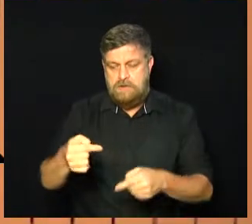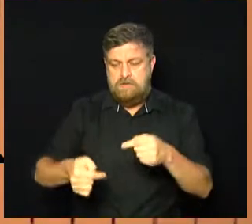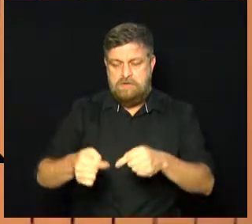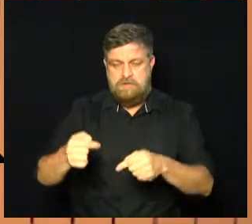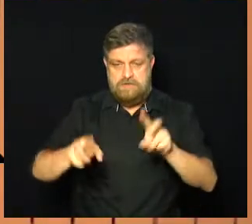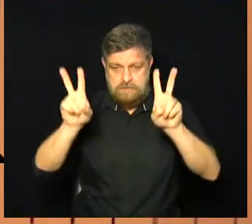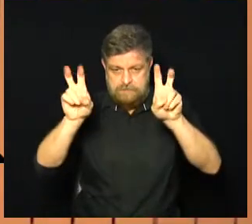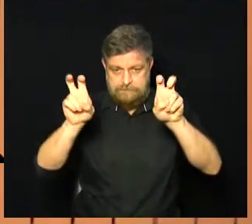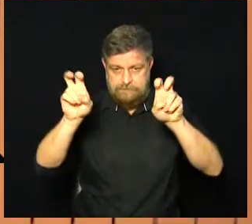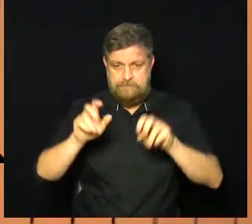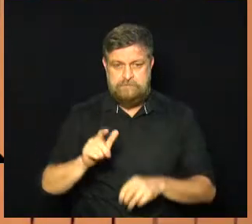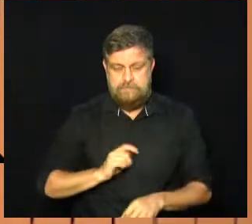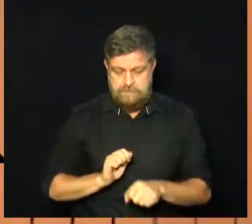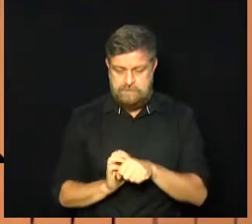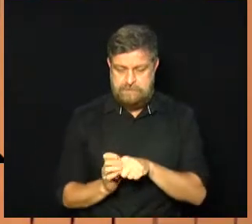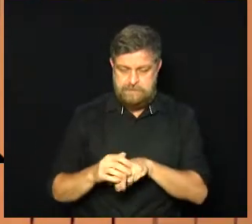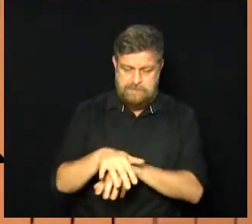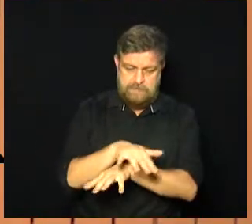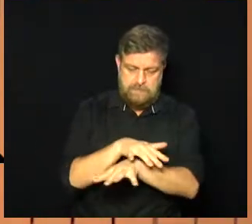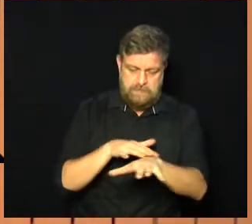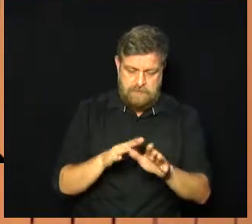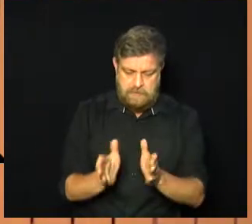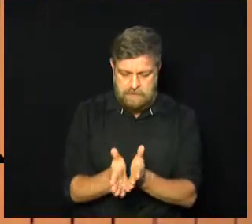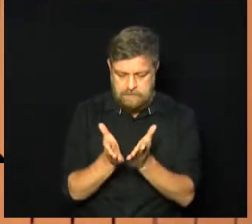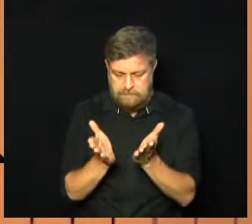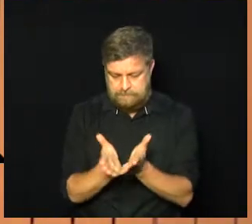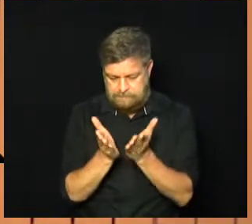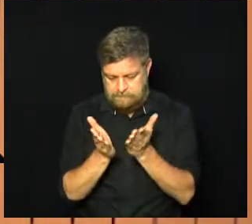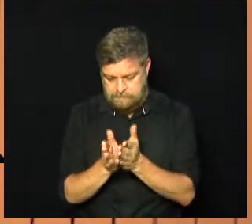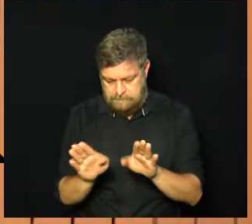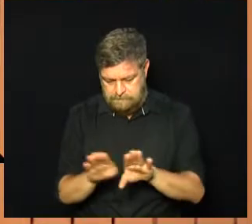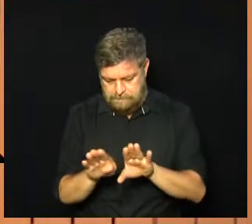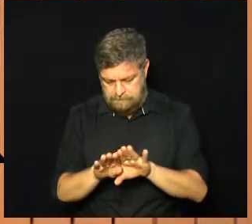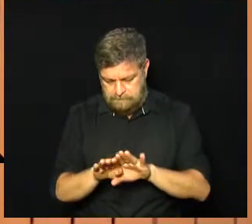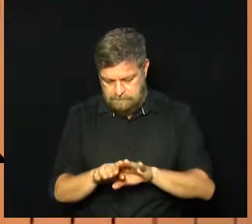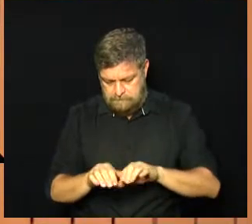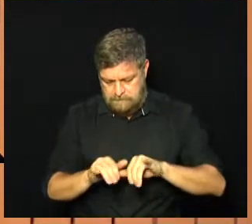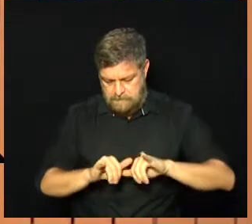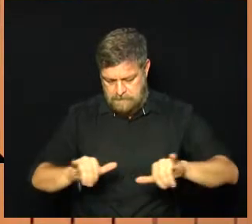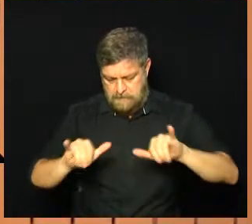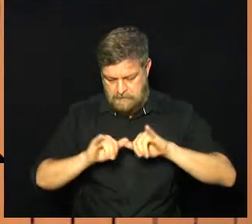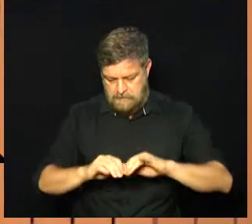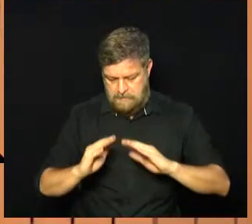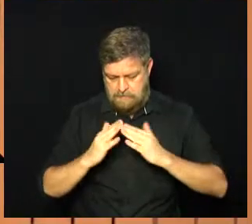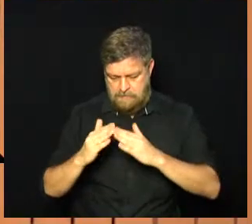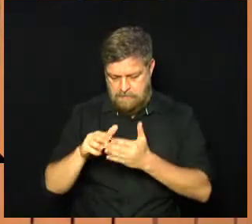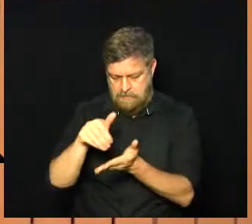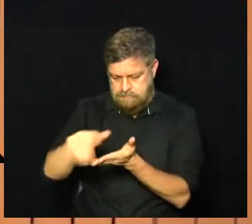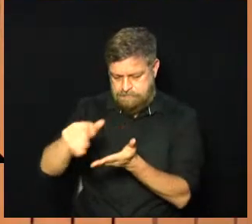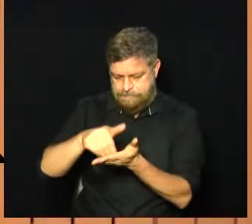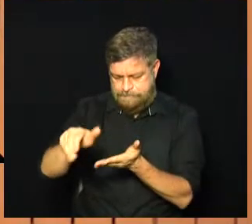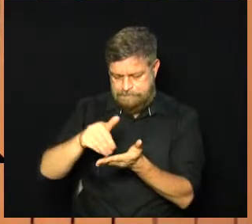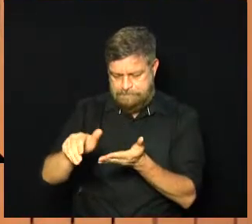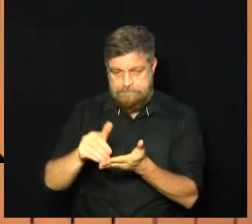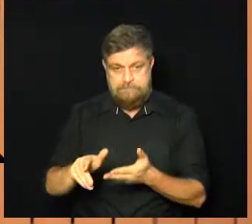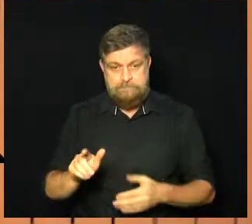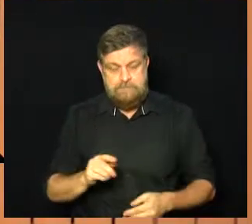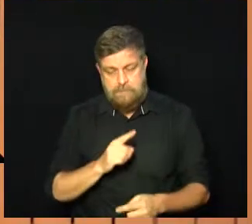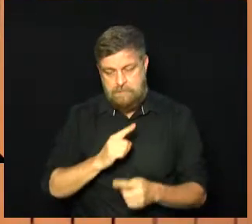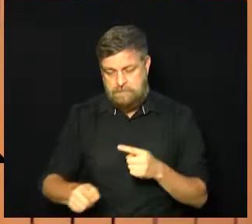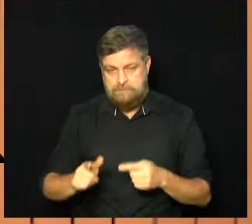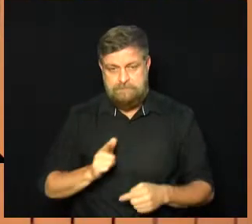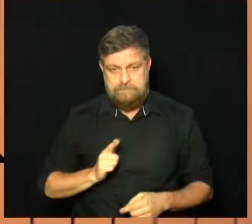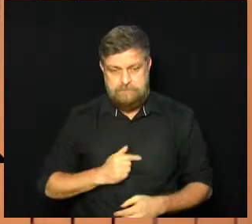foi sobre pandemia, pobreza e campanha de despejo zero, e a gente contou com diversos convidados, entre